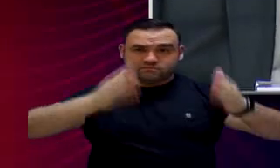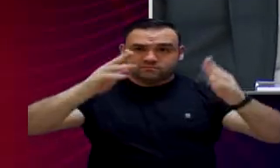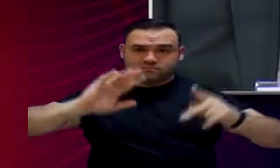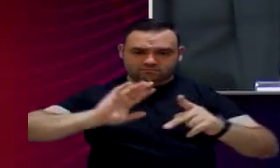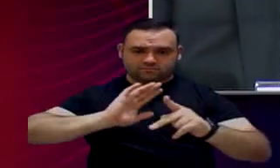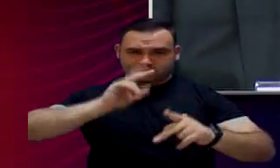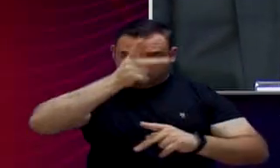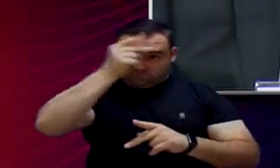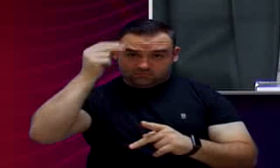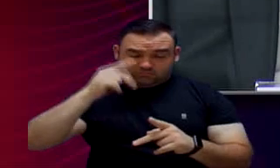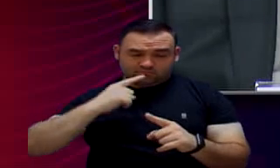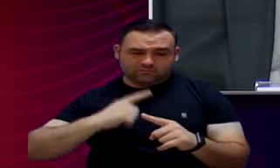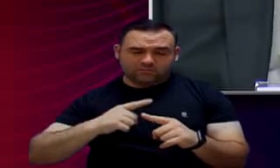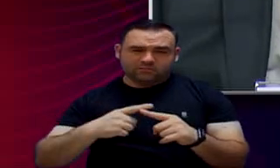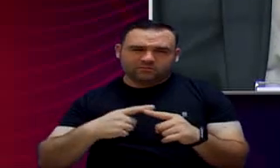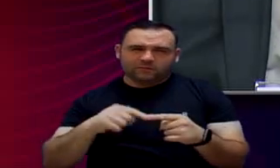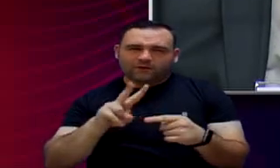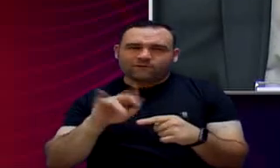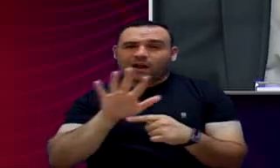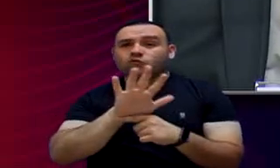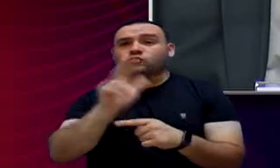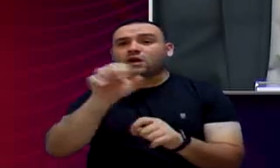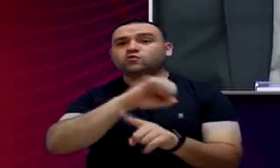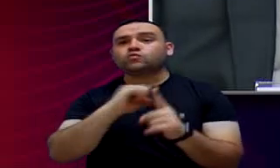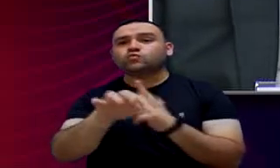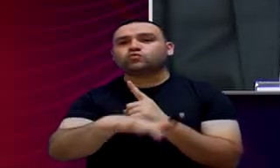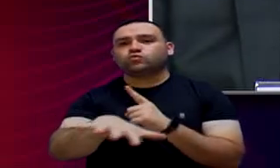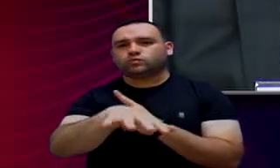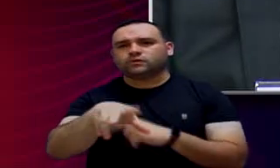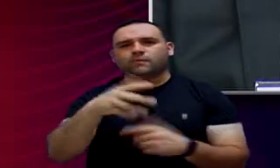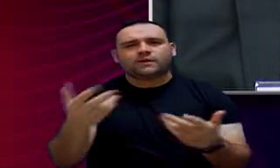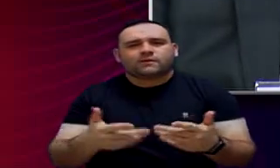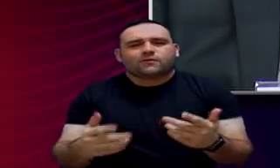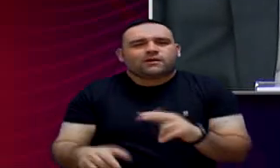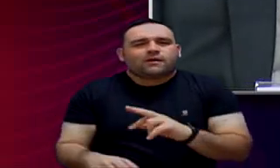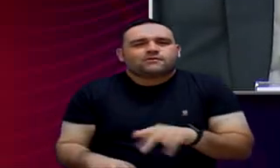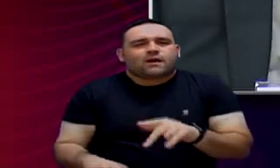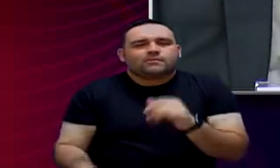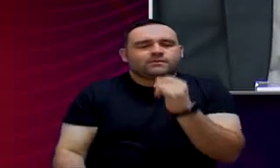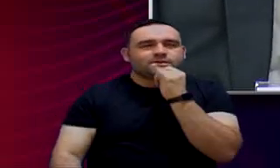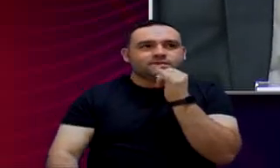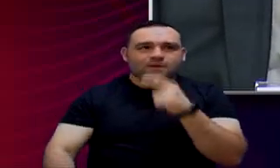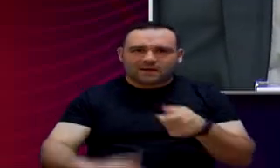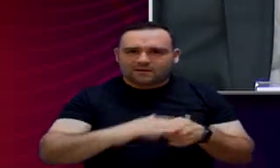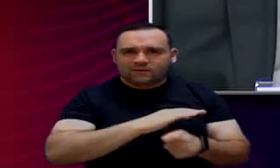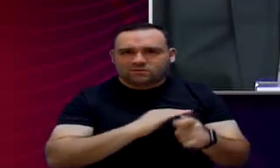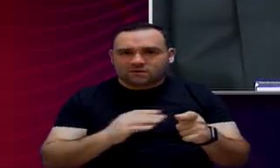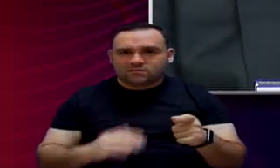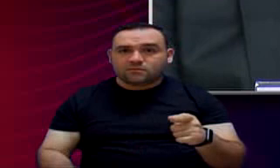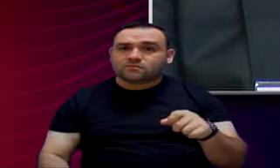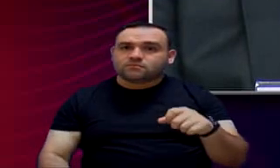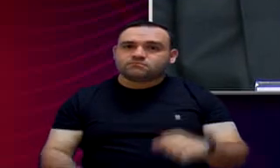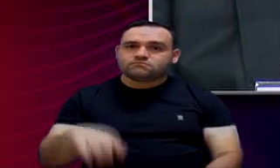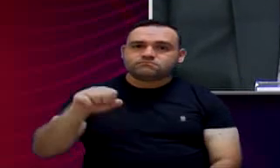vem trazer benefícios para a sociedade nesse caso não entraria em investimentos